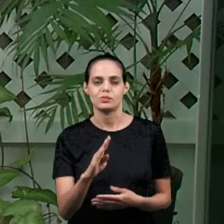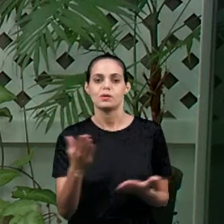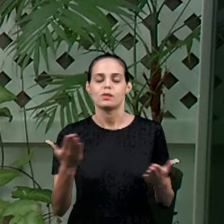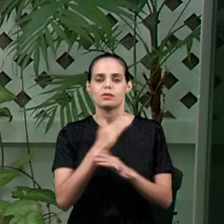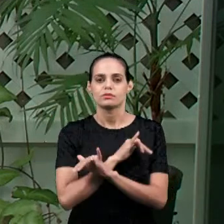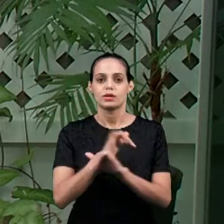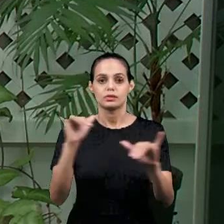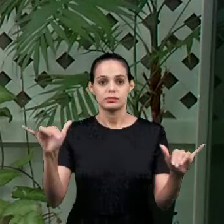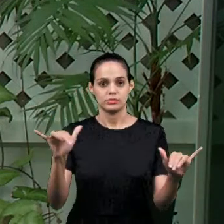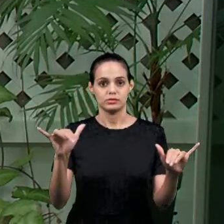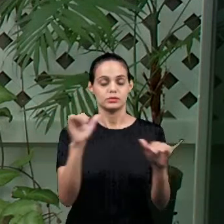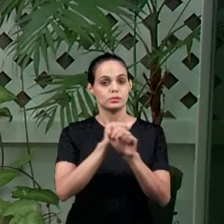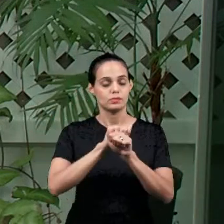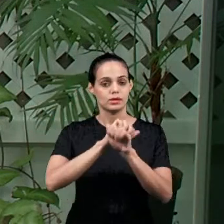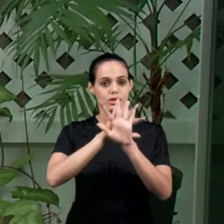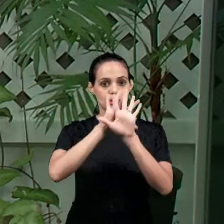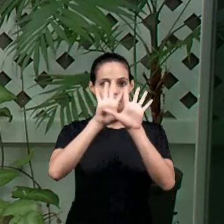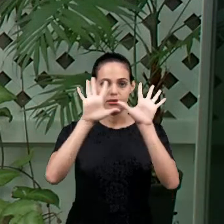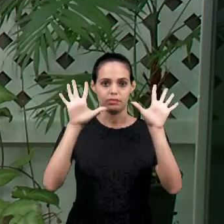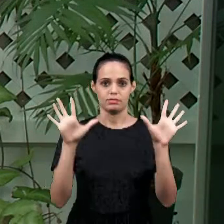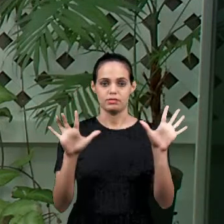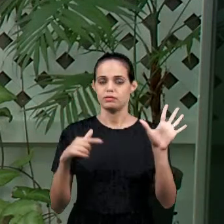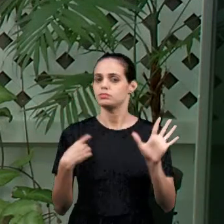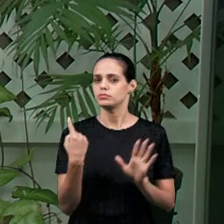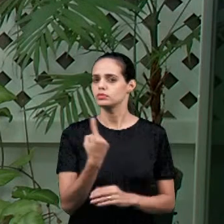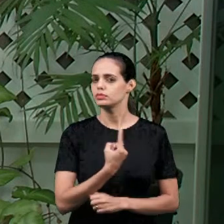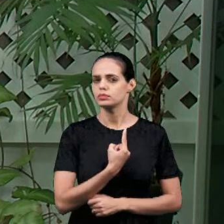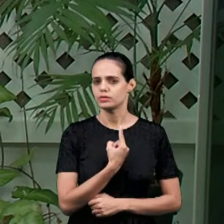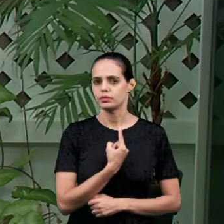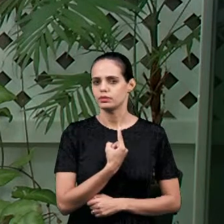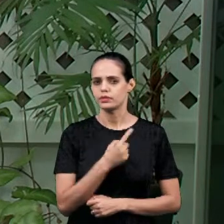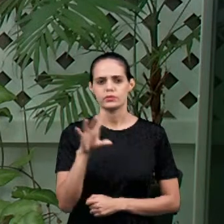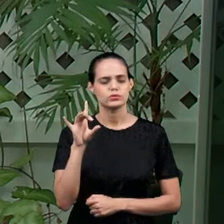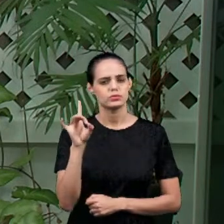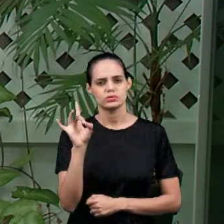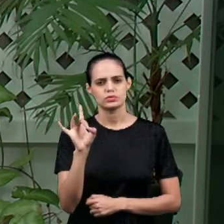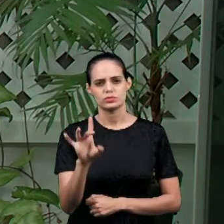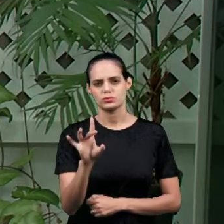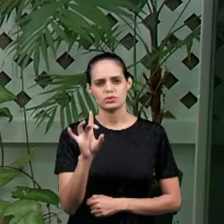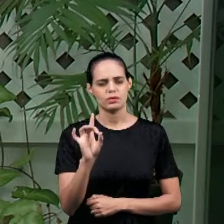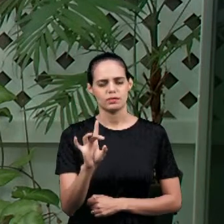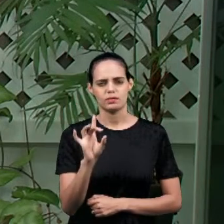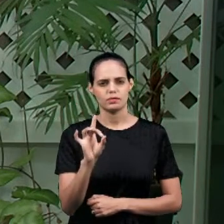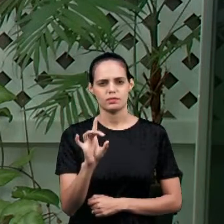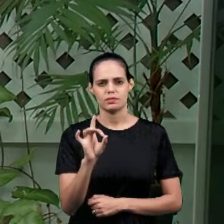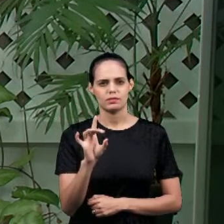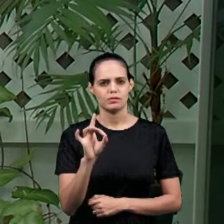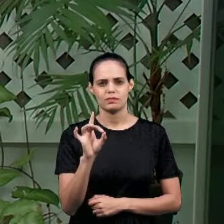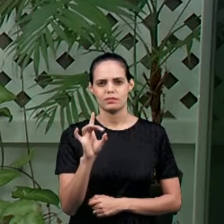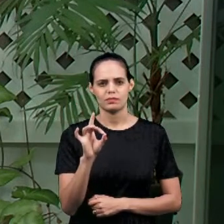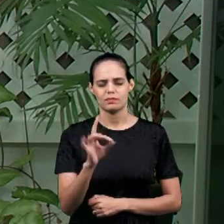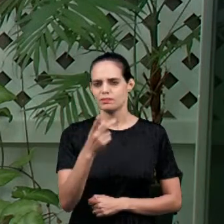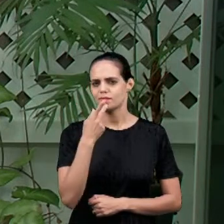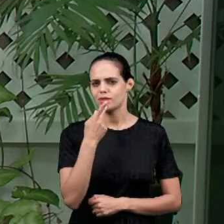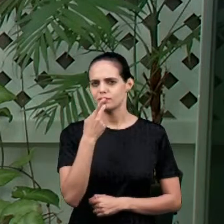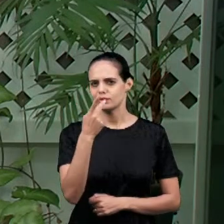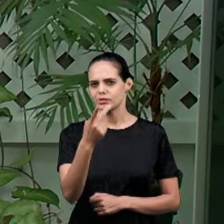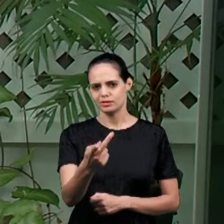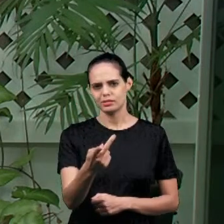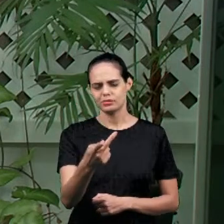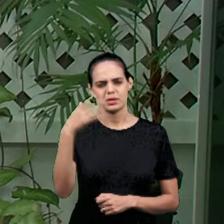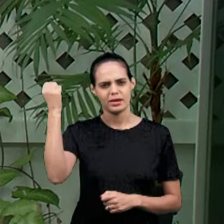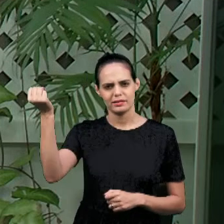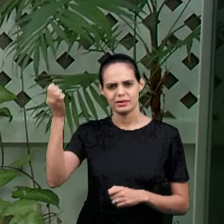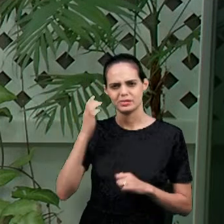claro que nós não estamos simplesmente tolhindo os irmãos em suas